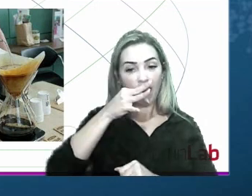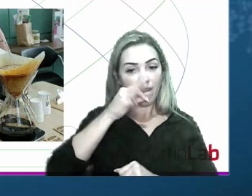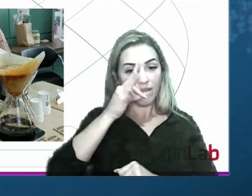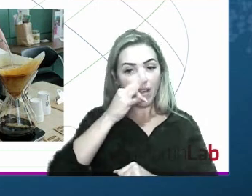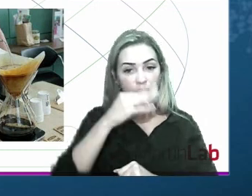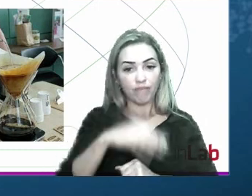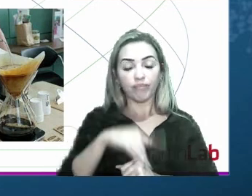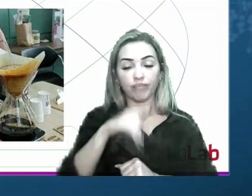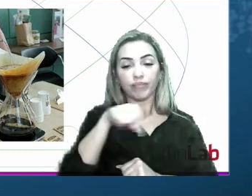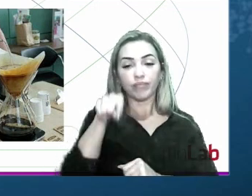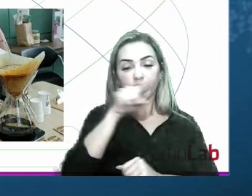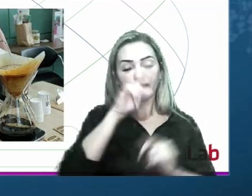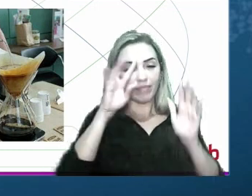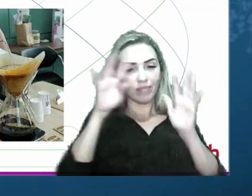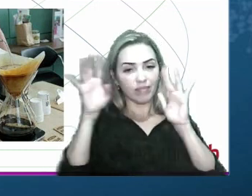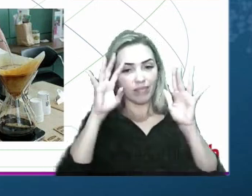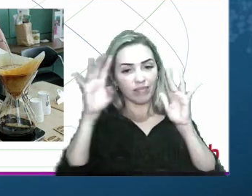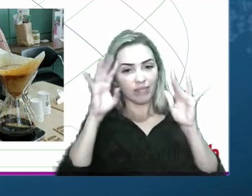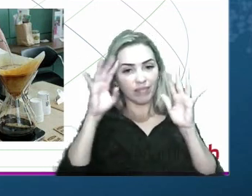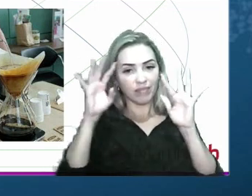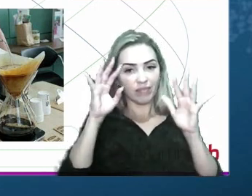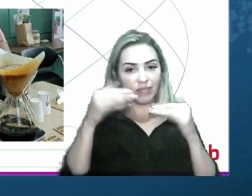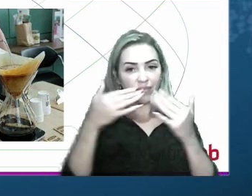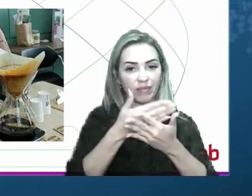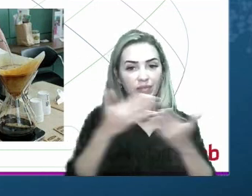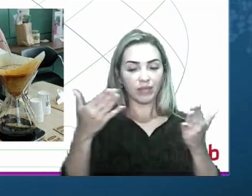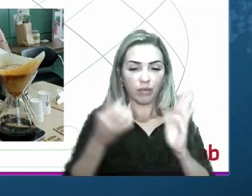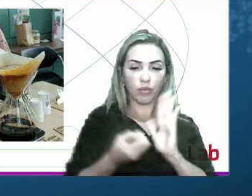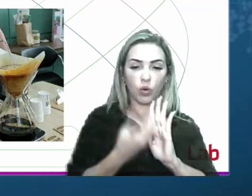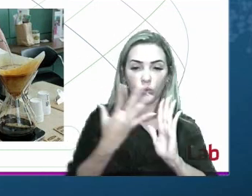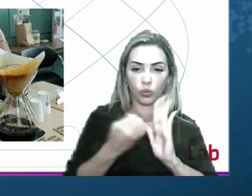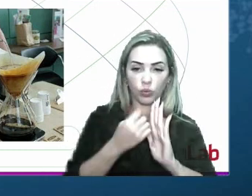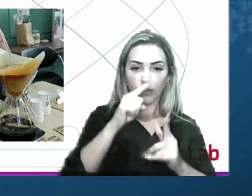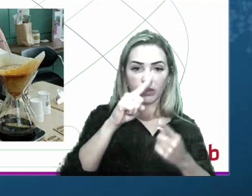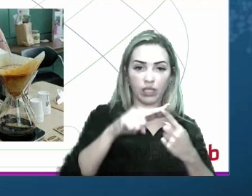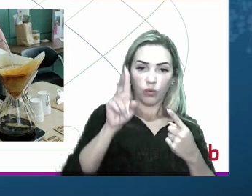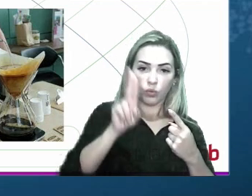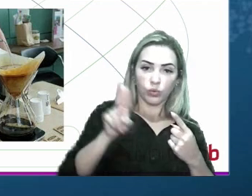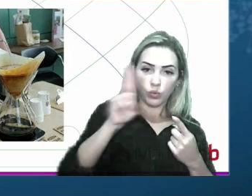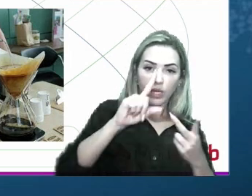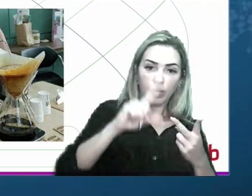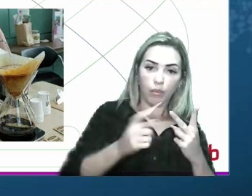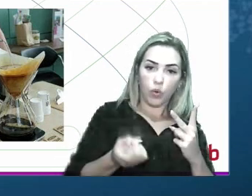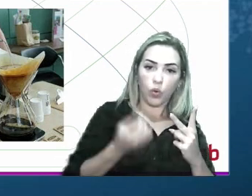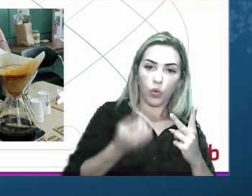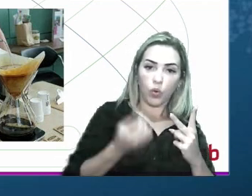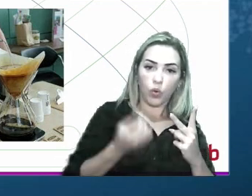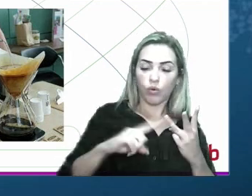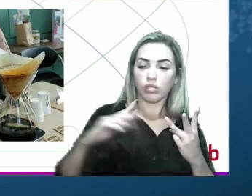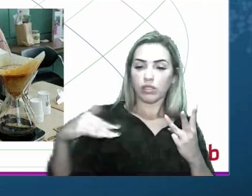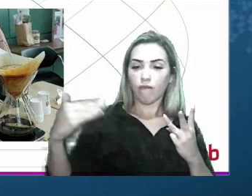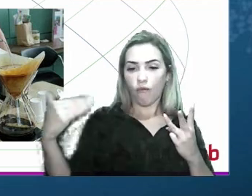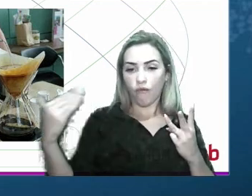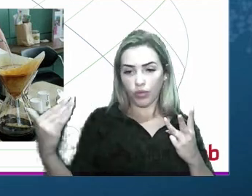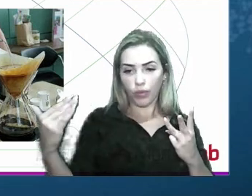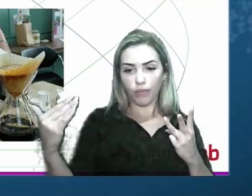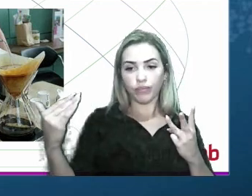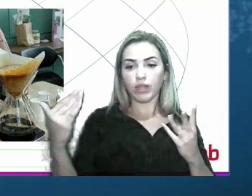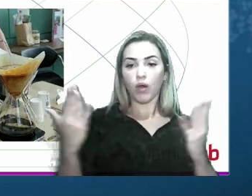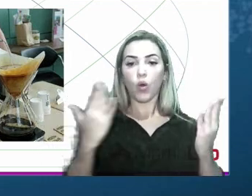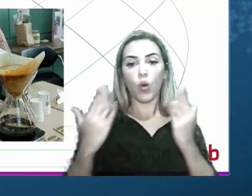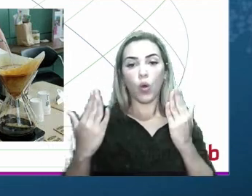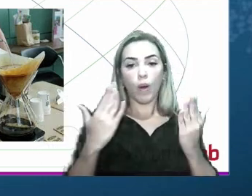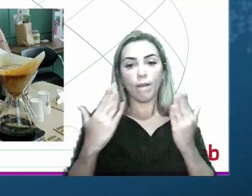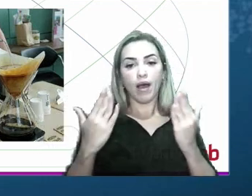nessa perspectiva dos produtores, você tem os usuários, os produtores, os desenvolvedores. E a mesma